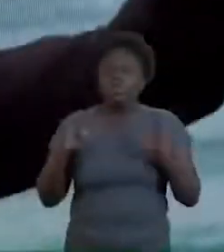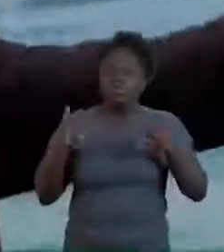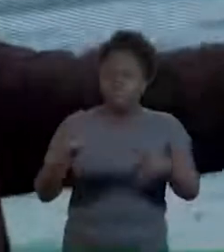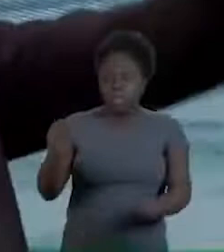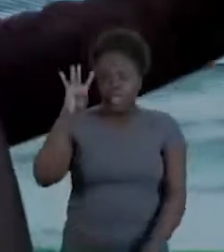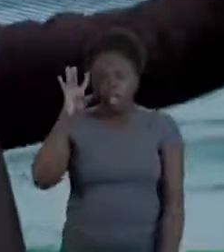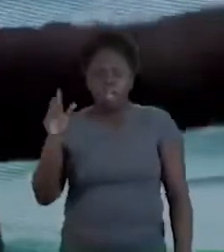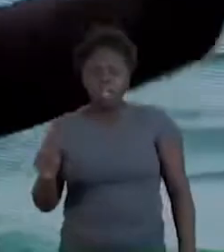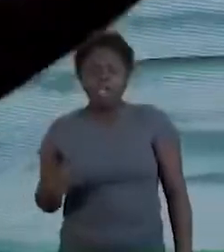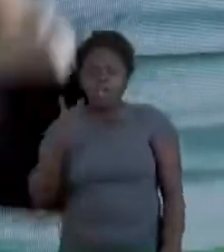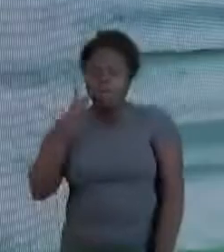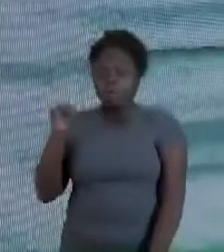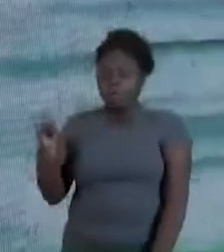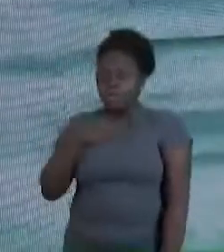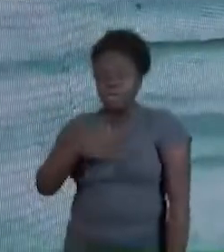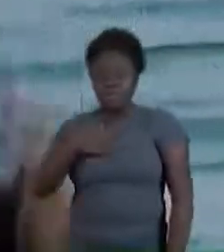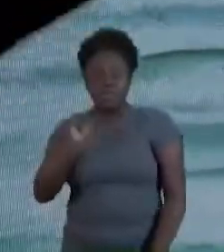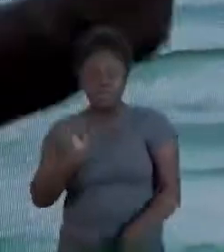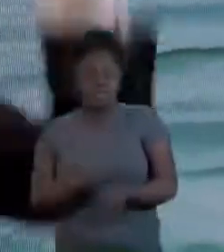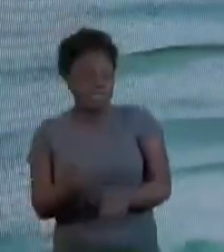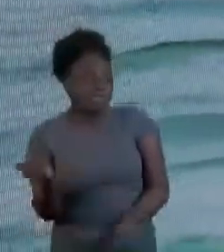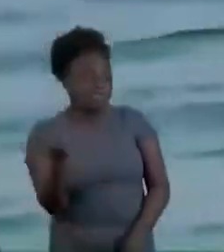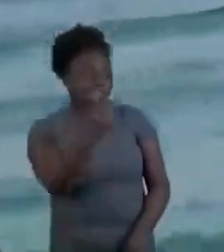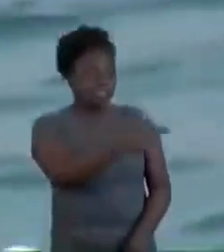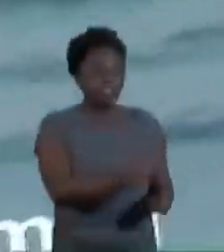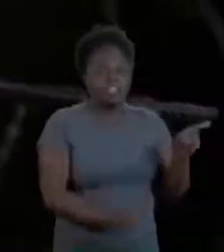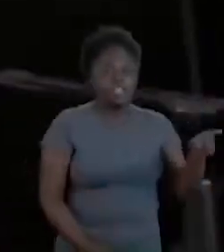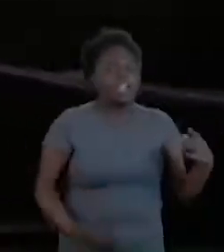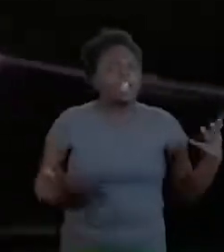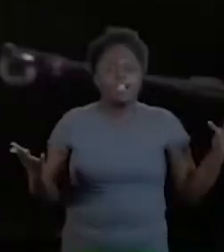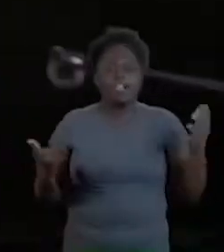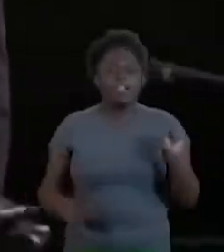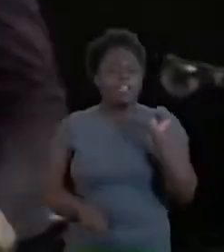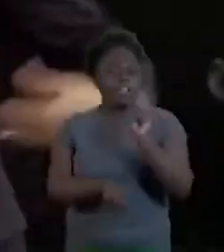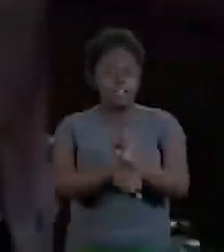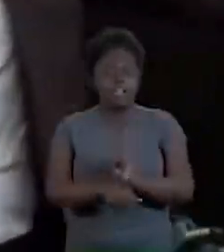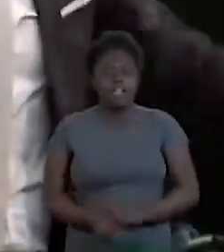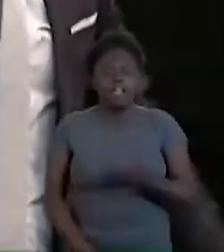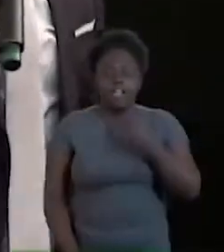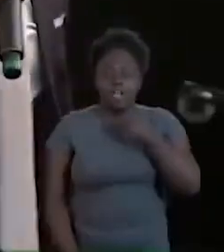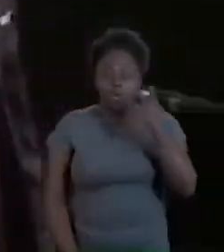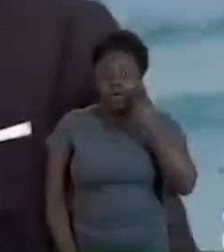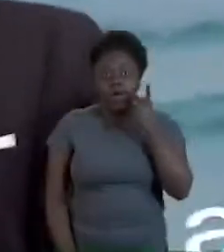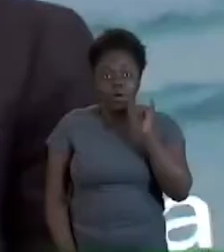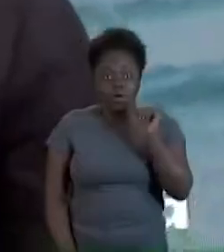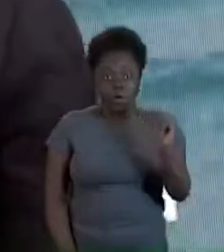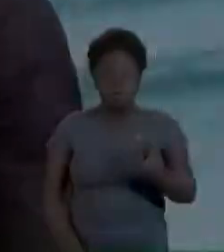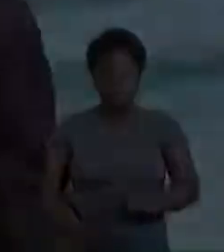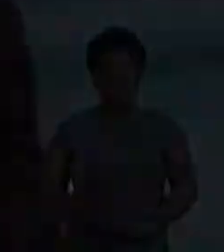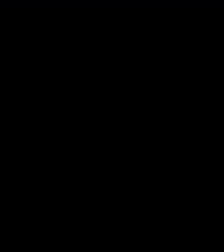que o pai gosta mais do outro do que dele. Vai ver se eu estou na esquina. Eu sou pai,